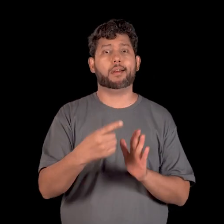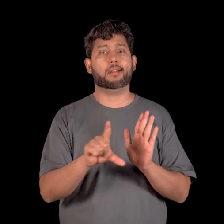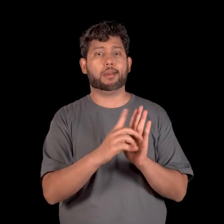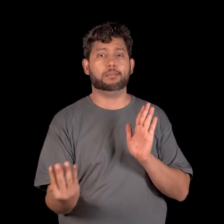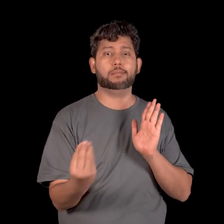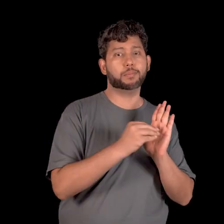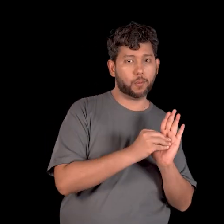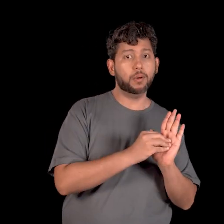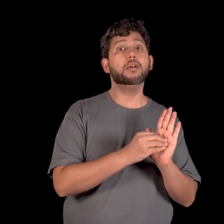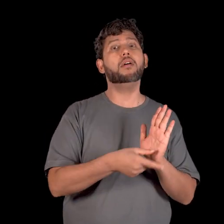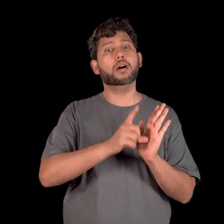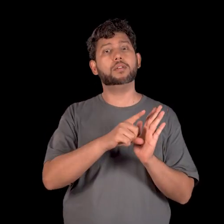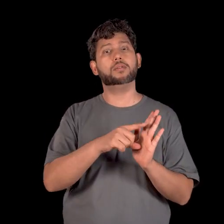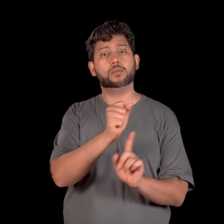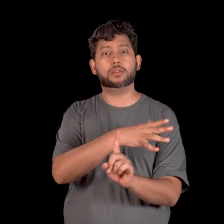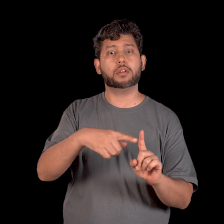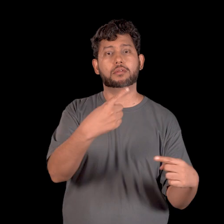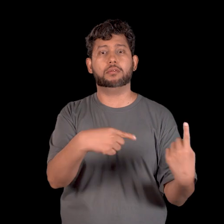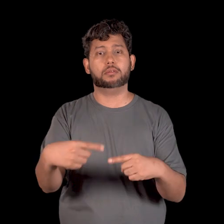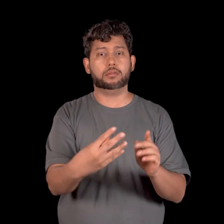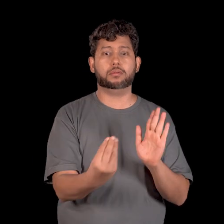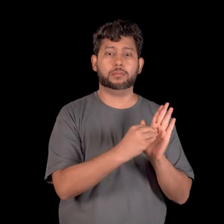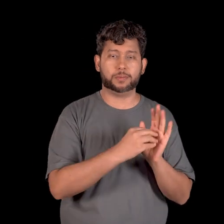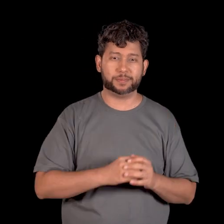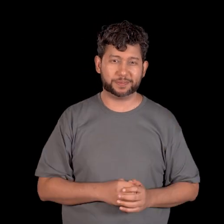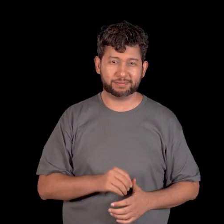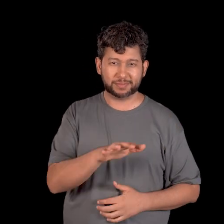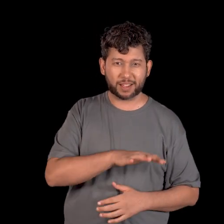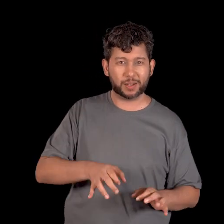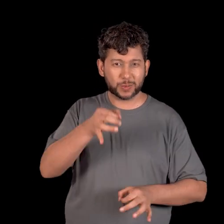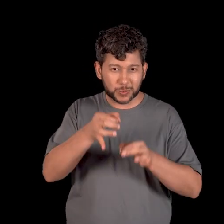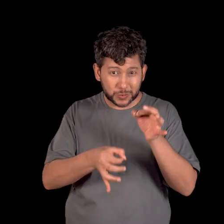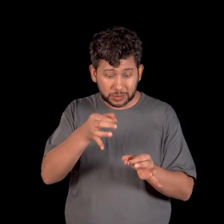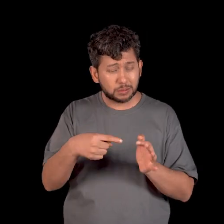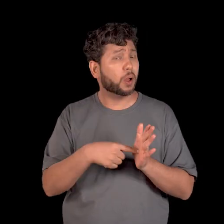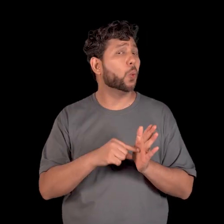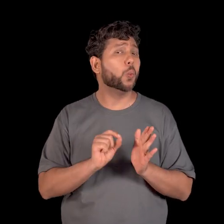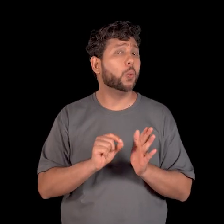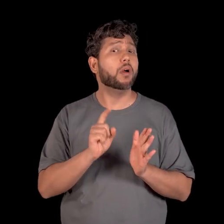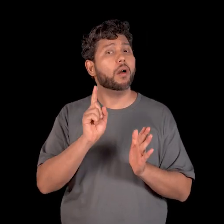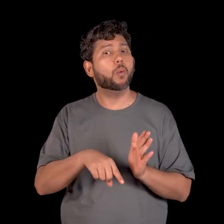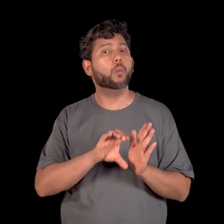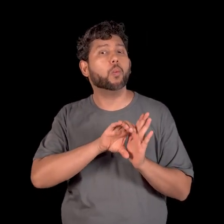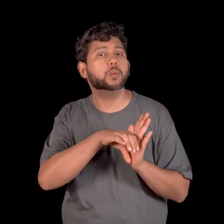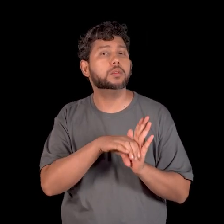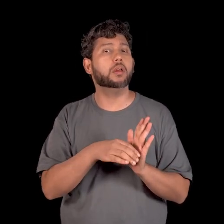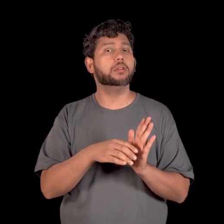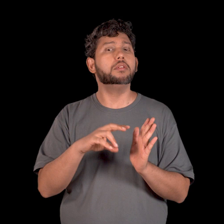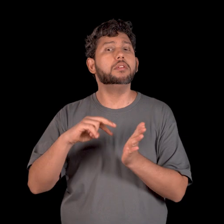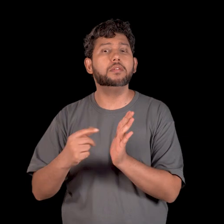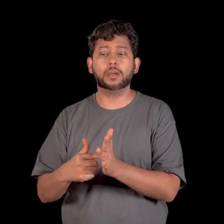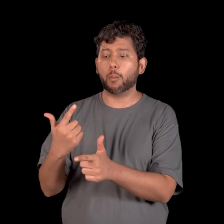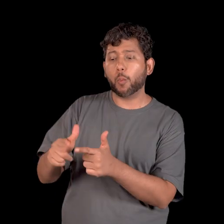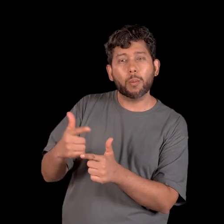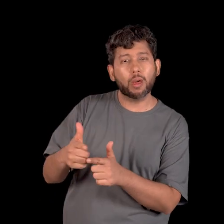legislação específica, estabelecida socialmente. A justiça, por sua vez, é um conceito abstrato e que traz em